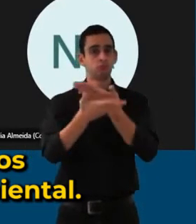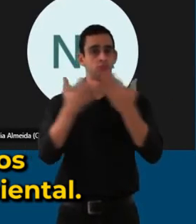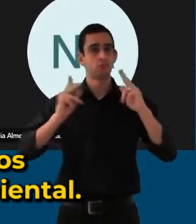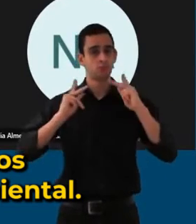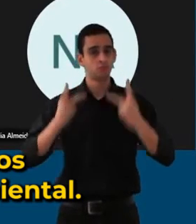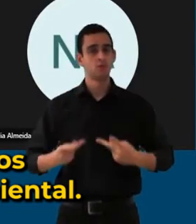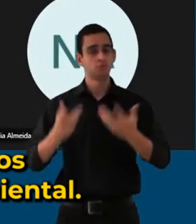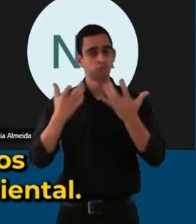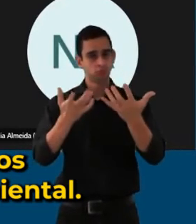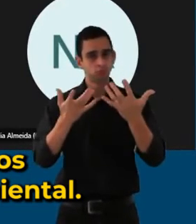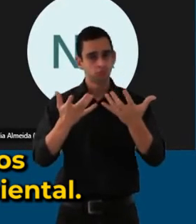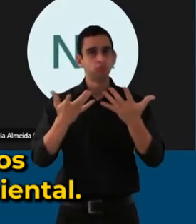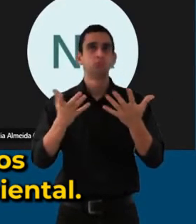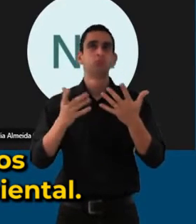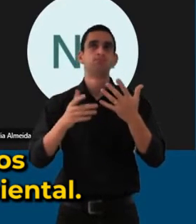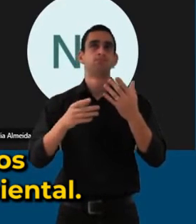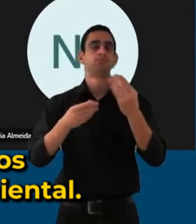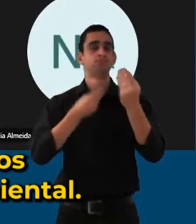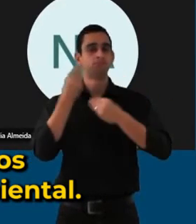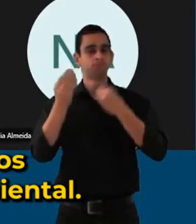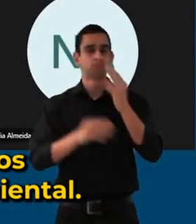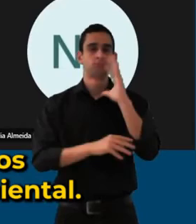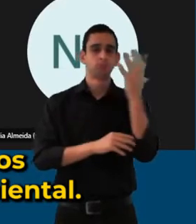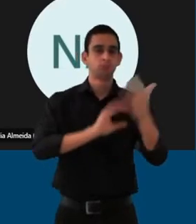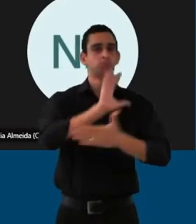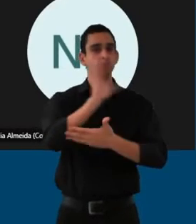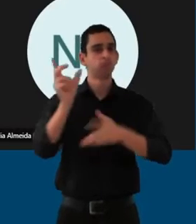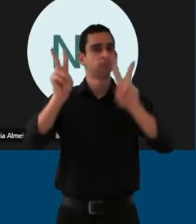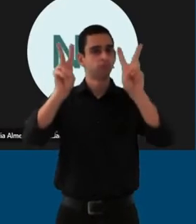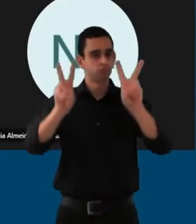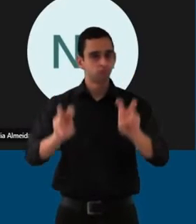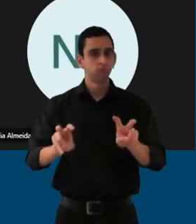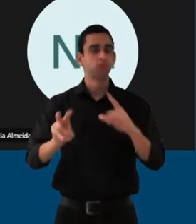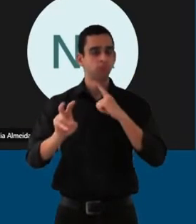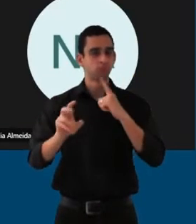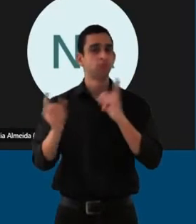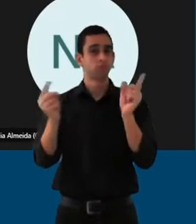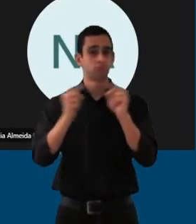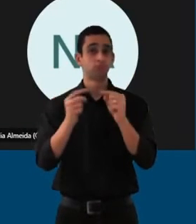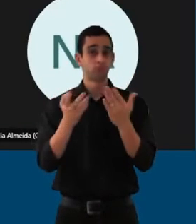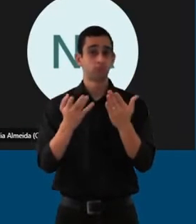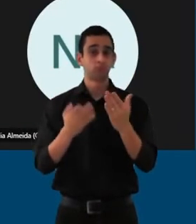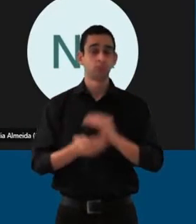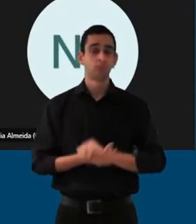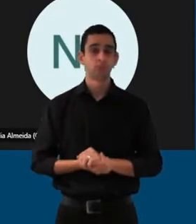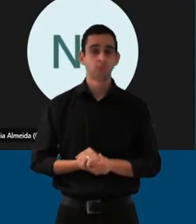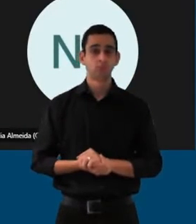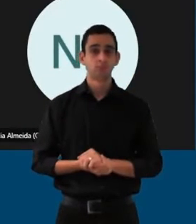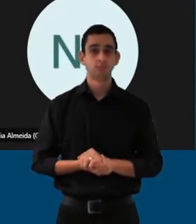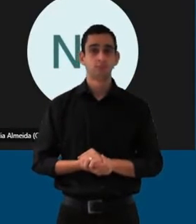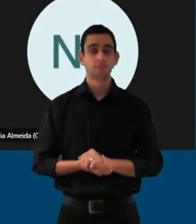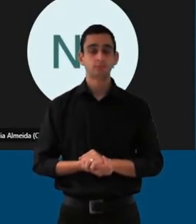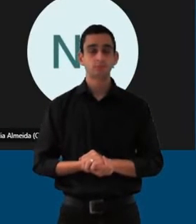aí na preservação do bem ambiental, né? Então,